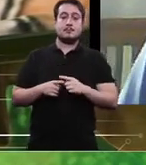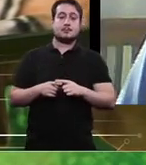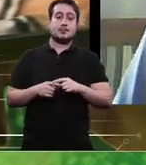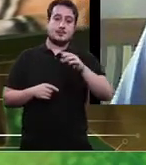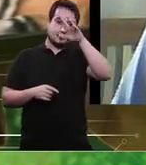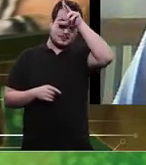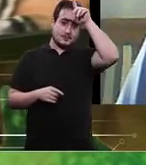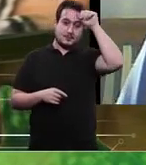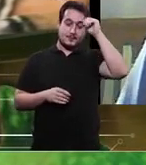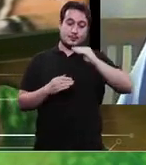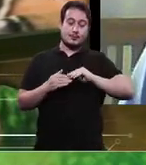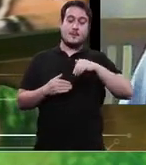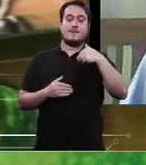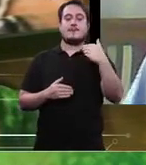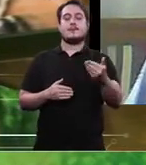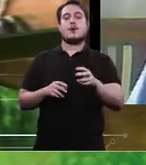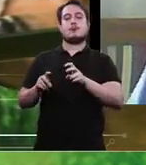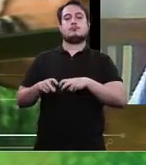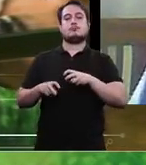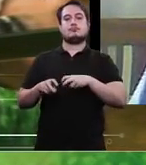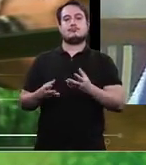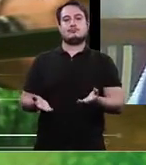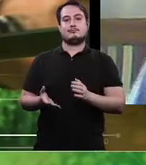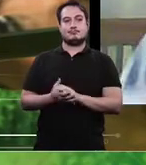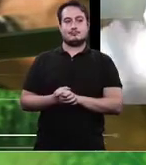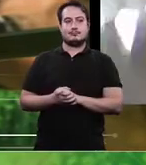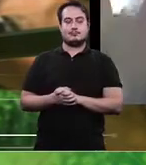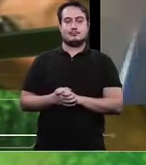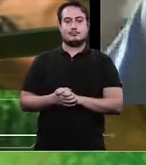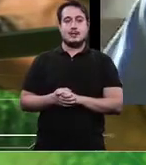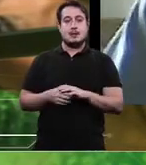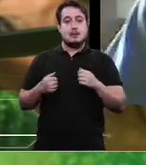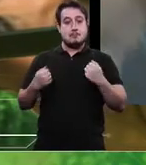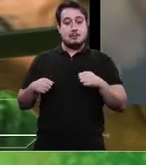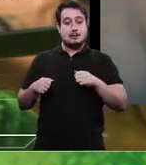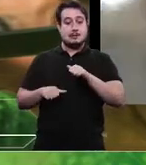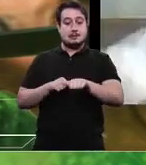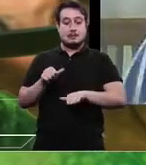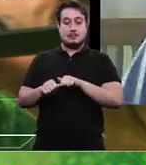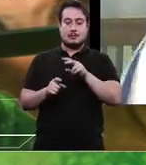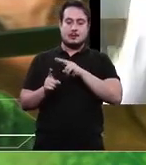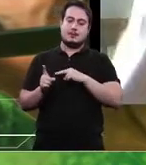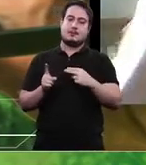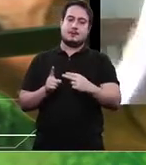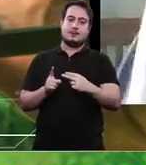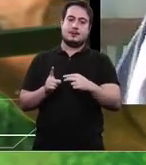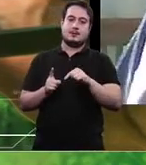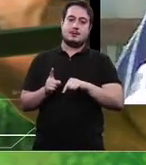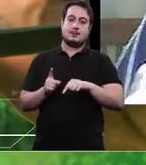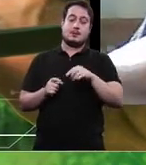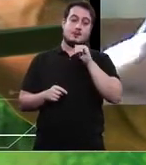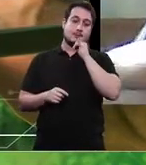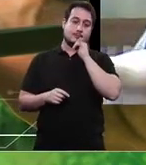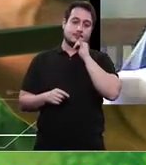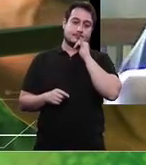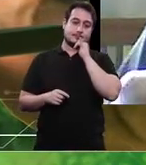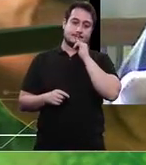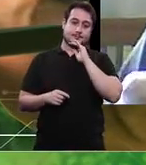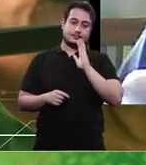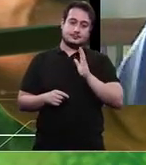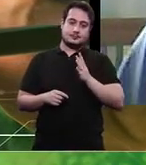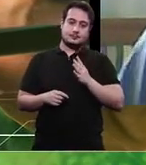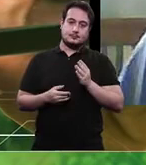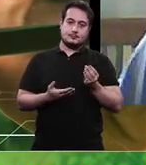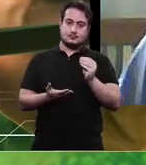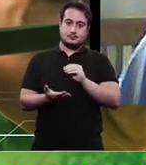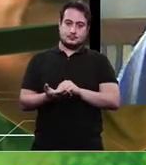de fora do zoneamento agroecológico da cana-de-açúcar. A gente precisa mudar essa visão. Isso é um exemplo, já encaminhando